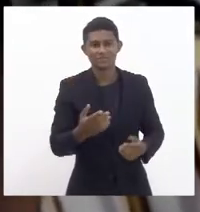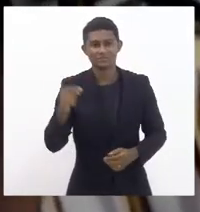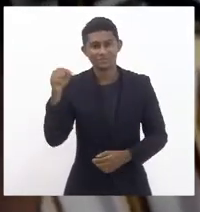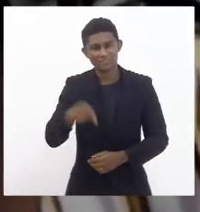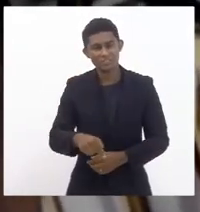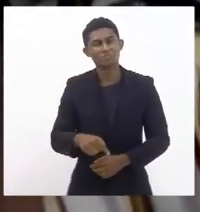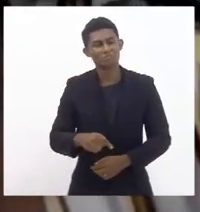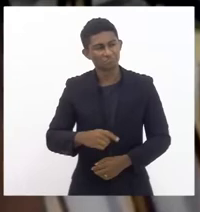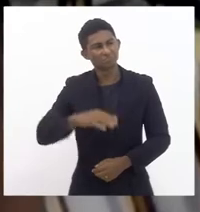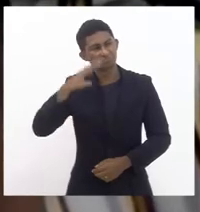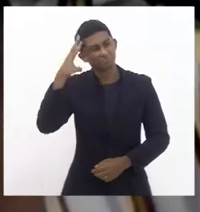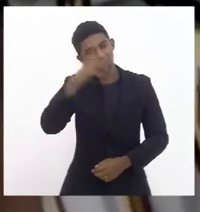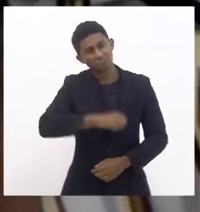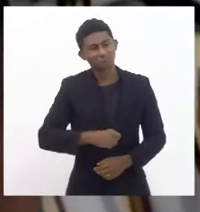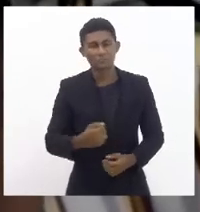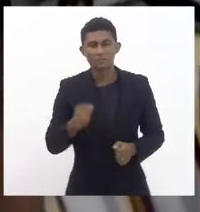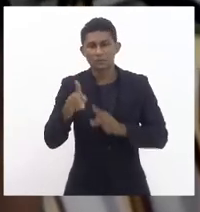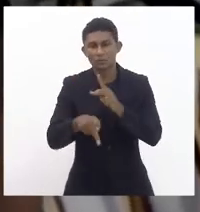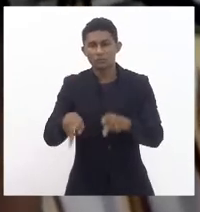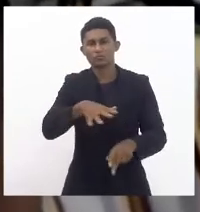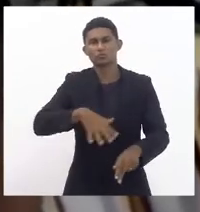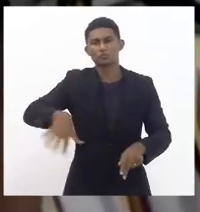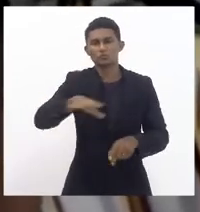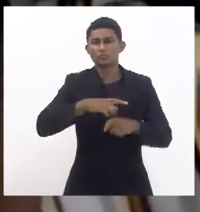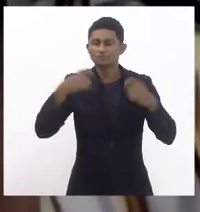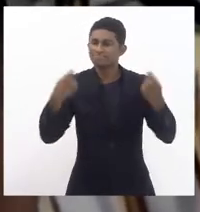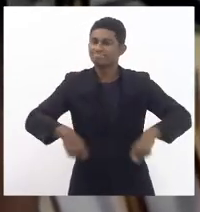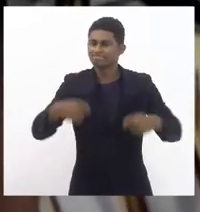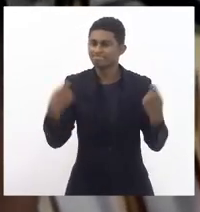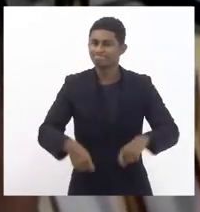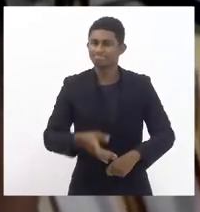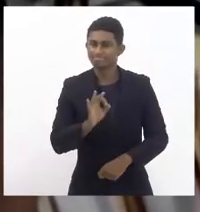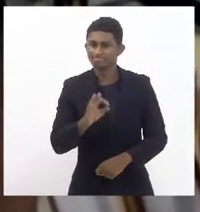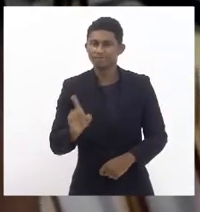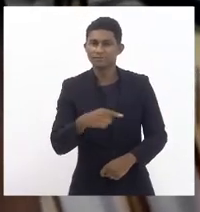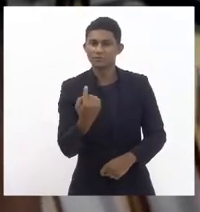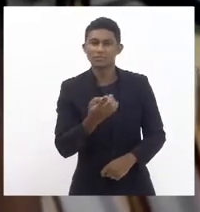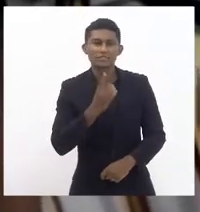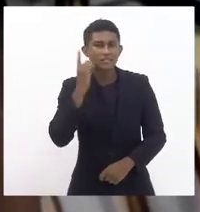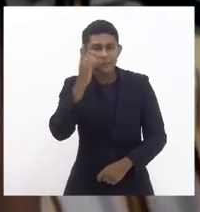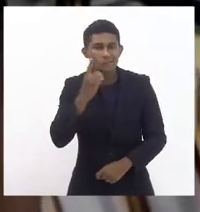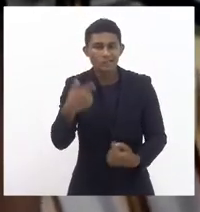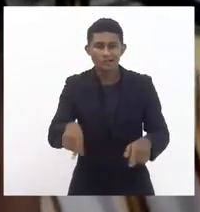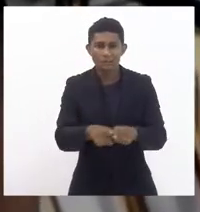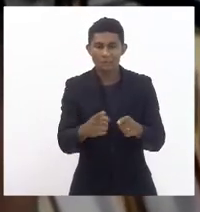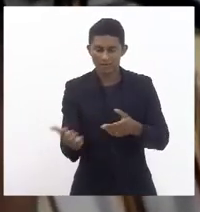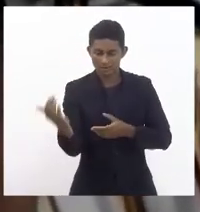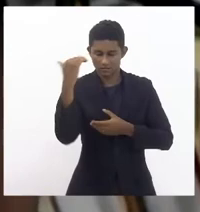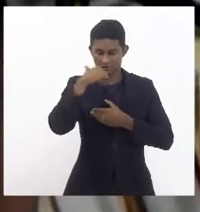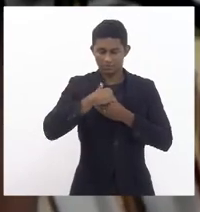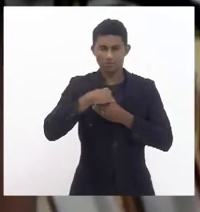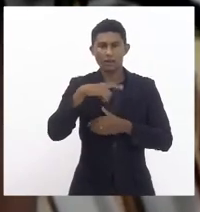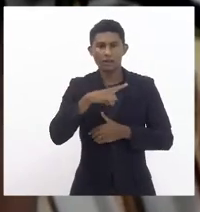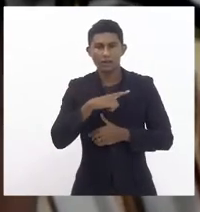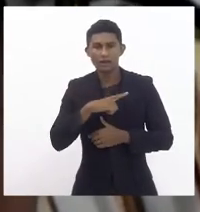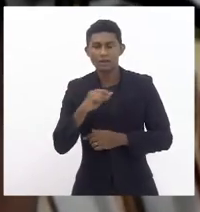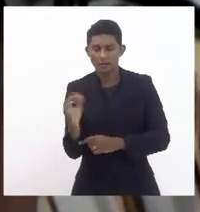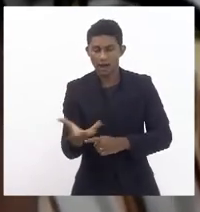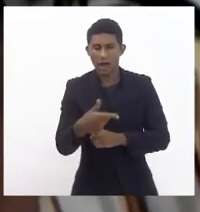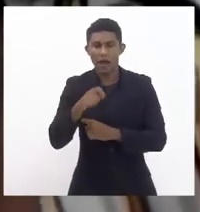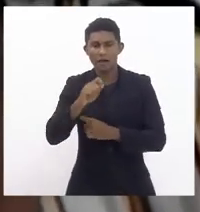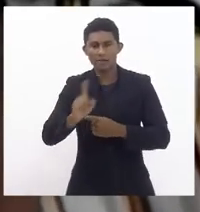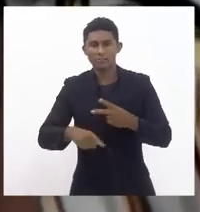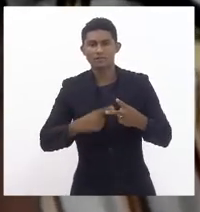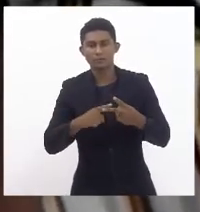é muito bonito nós com precisa disso também né ver que em nós há também arte cultura sensibilidade humanidade